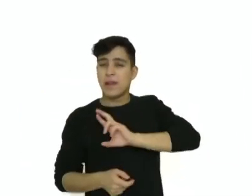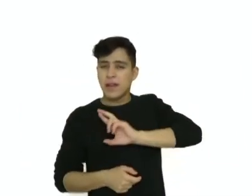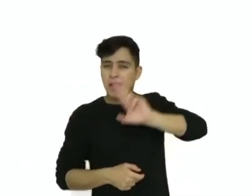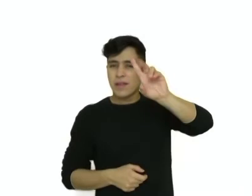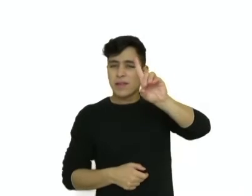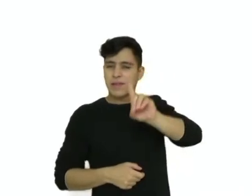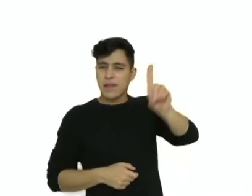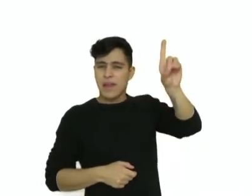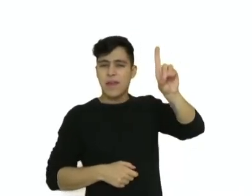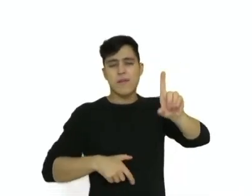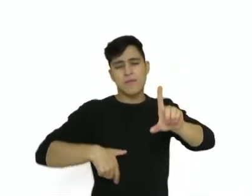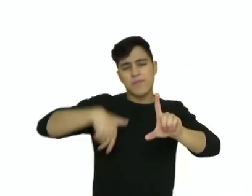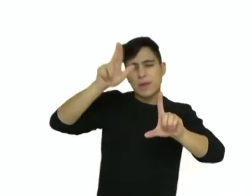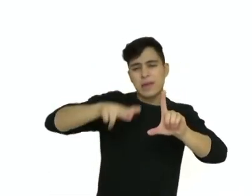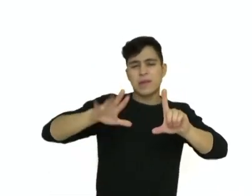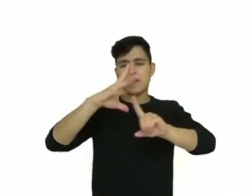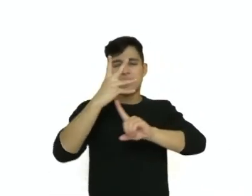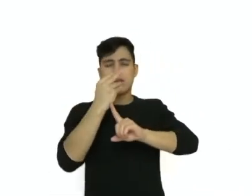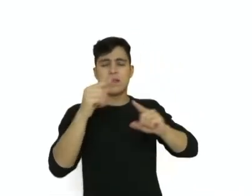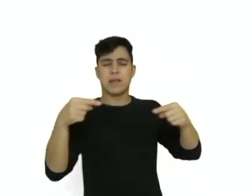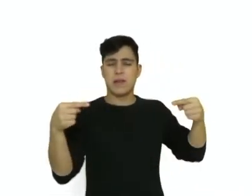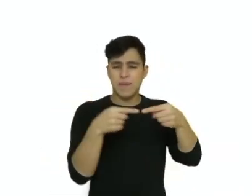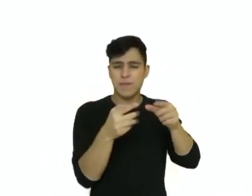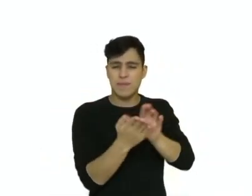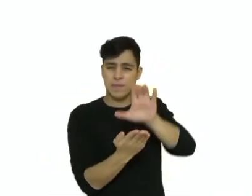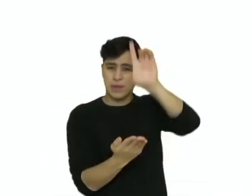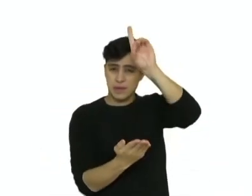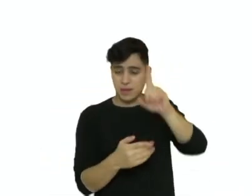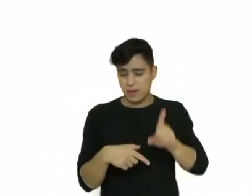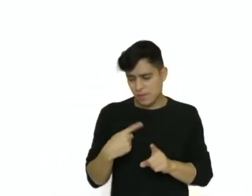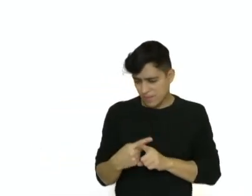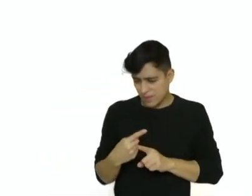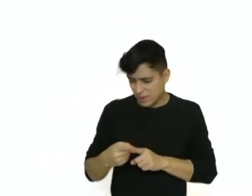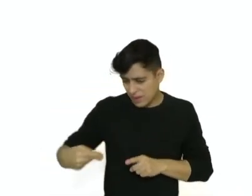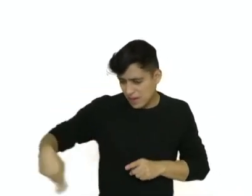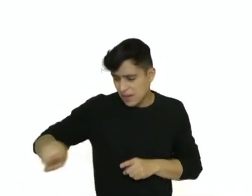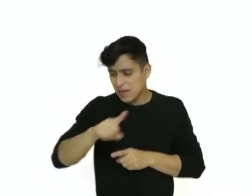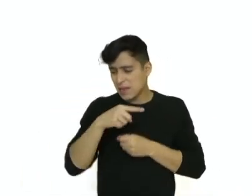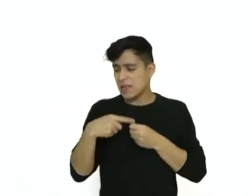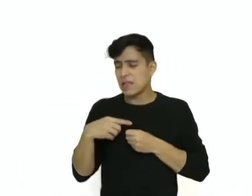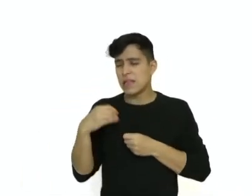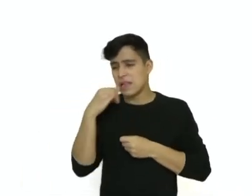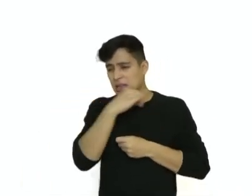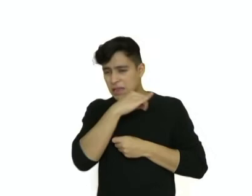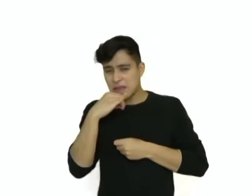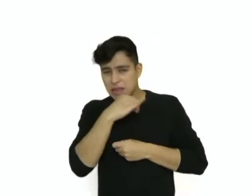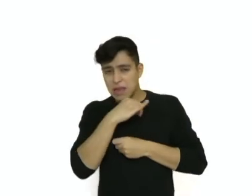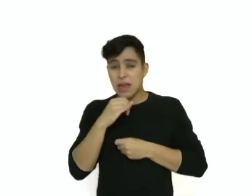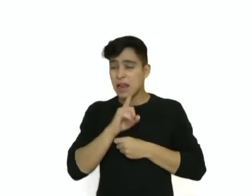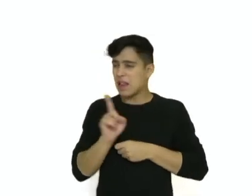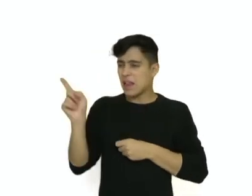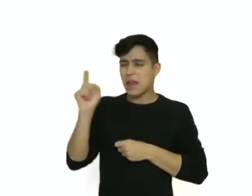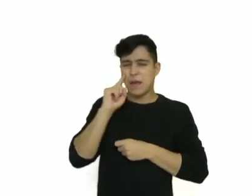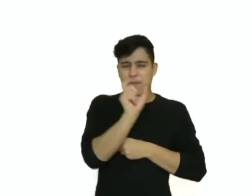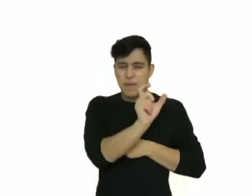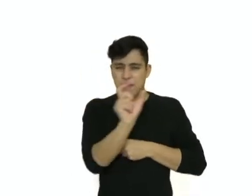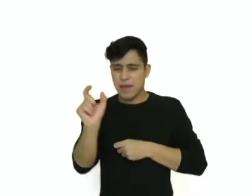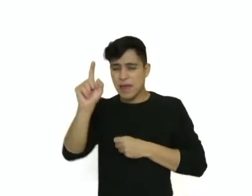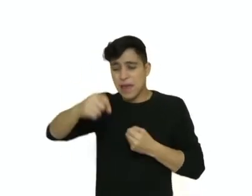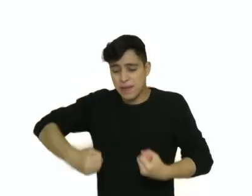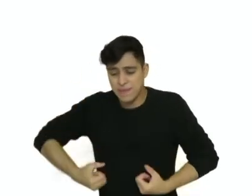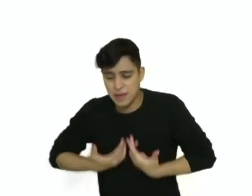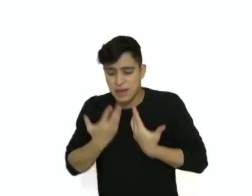de festividades populares. Por que as cidades italianas, Gênova, Veneza e Florença, eram a